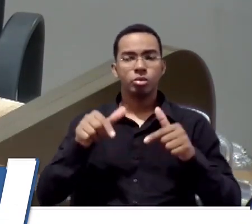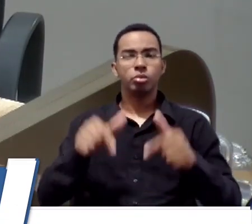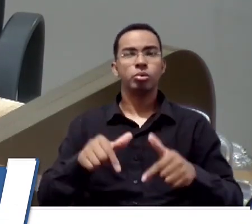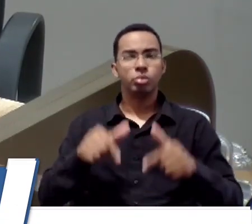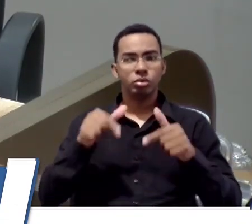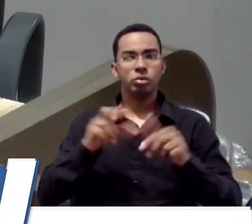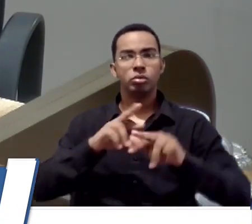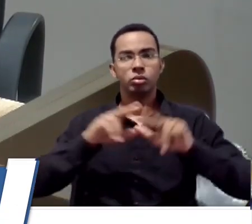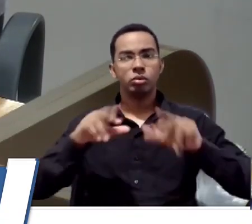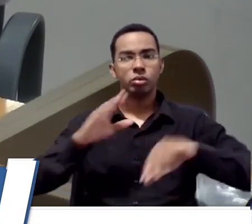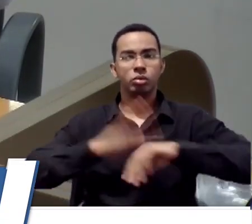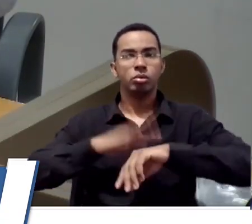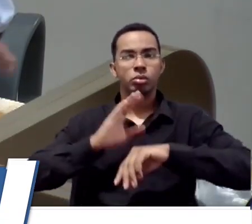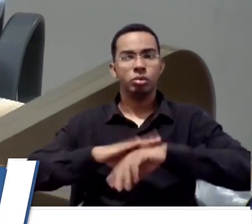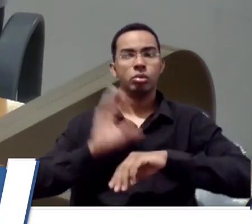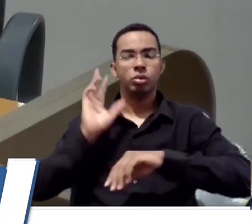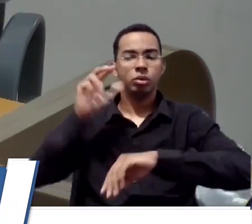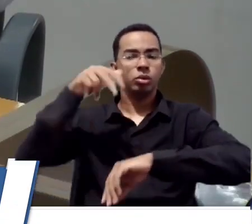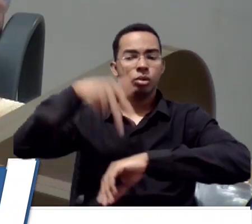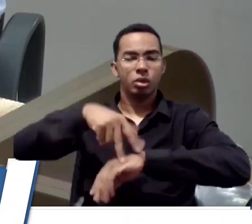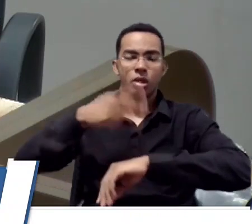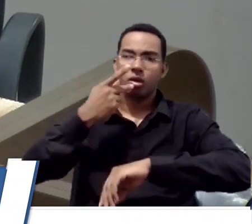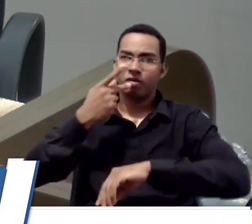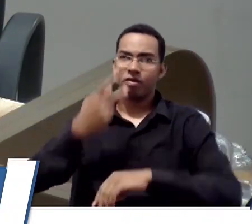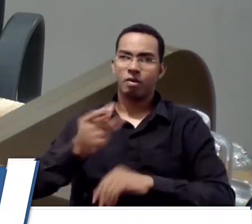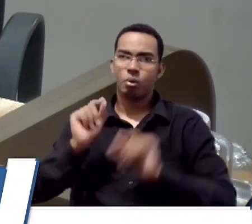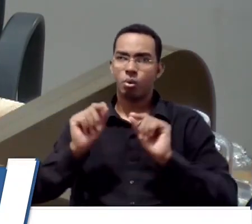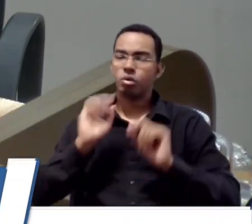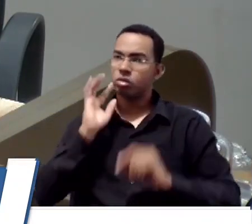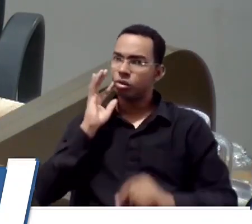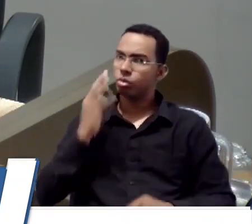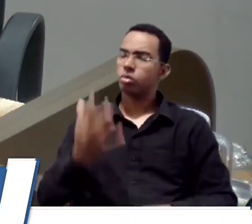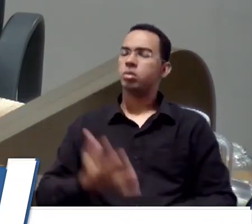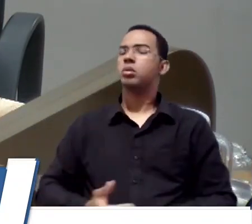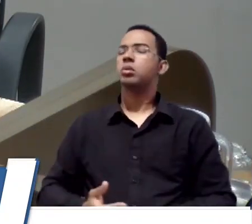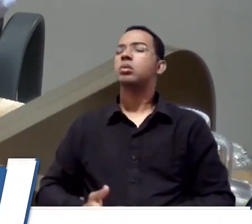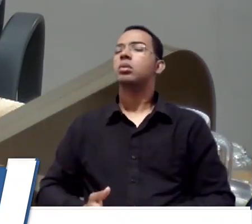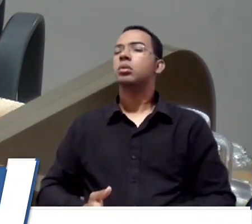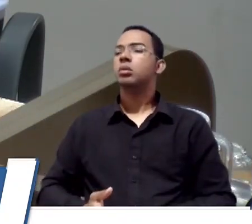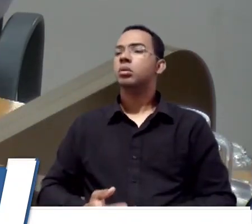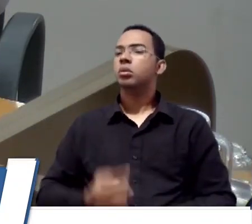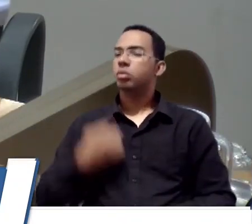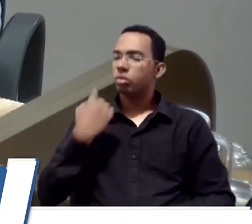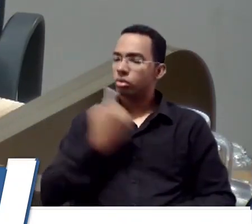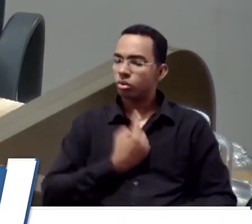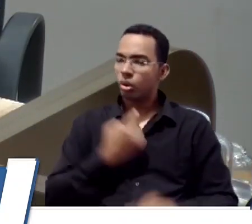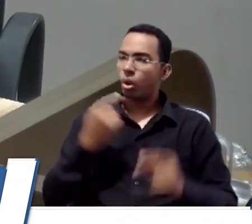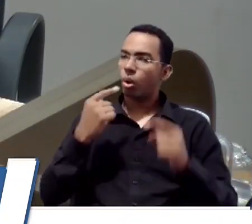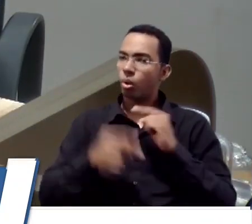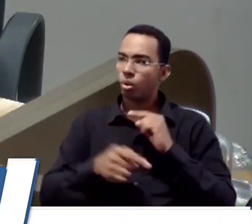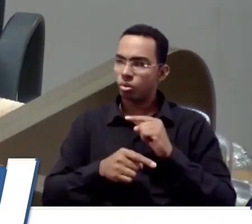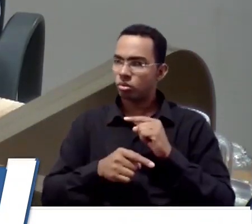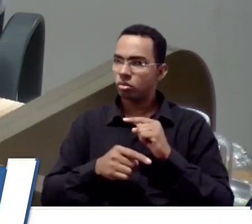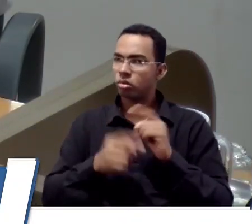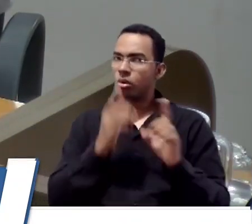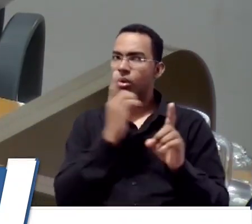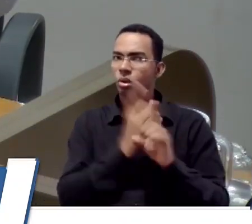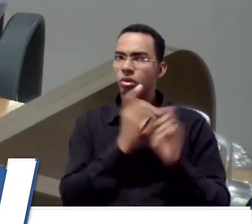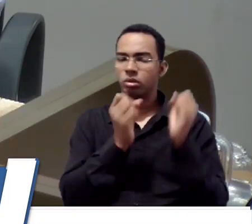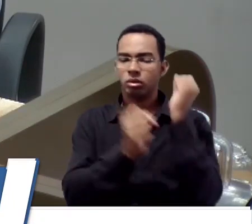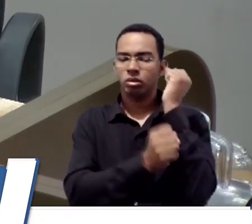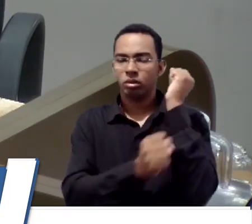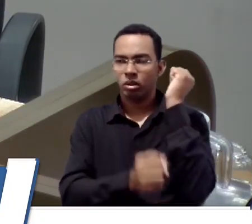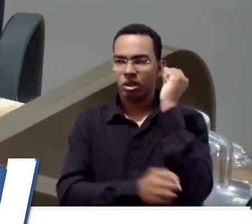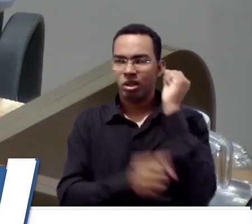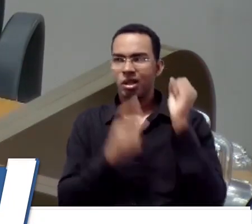Várias vezes nós já fomos na tribuna falar do que está acontecendo, né? Que nós somos contra. O atendimento da Sabesp, a gente tem